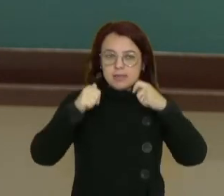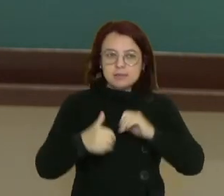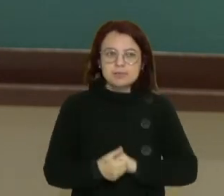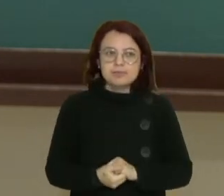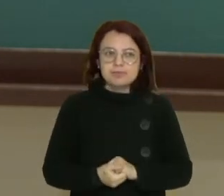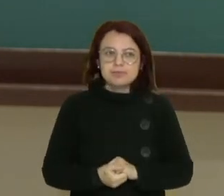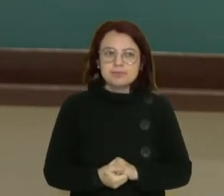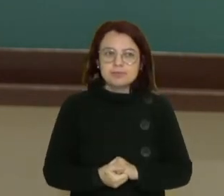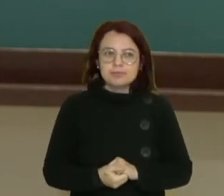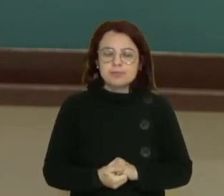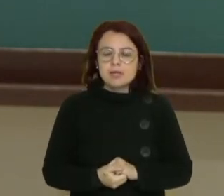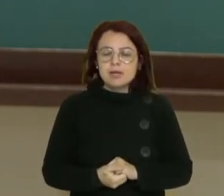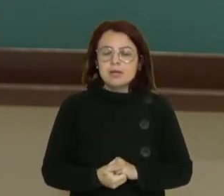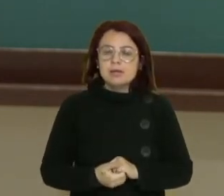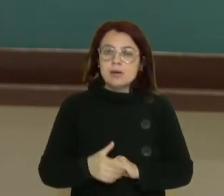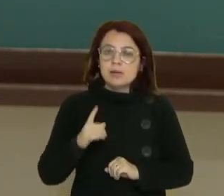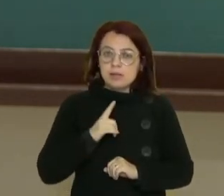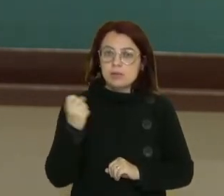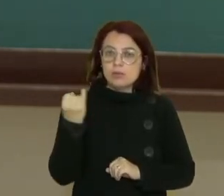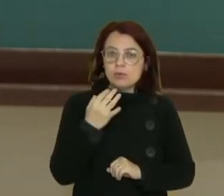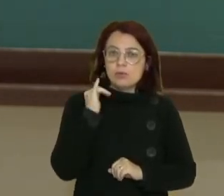mas nem todo conto é fábula.